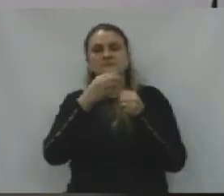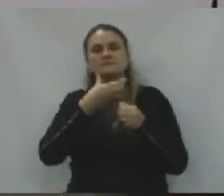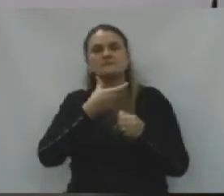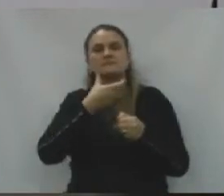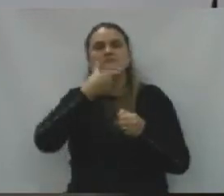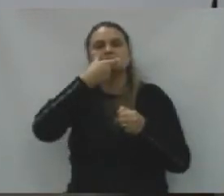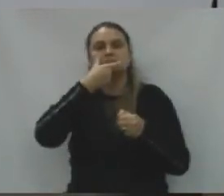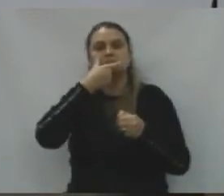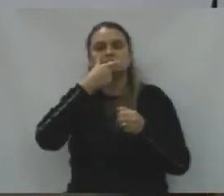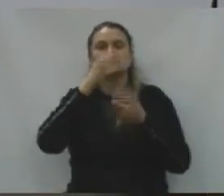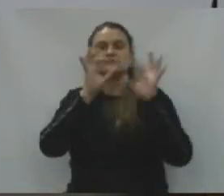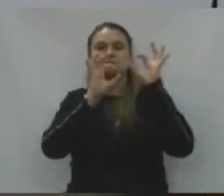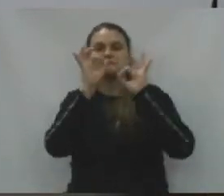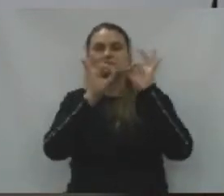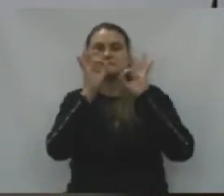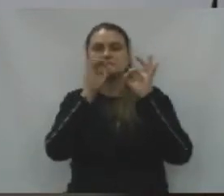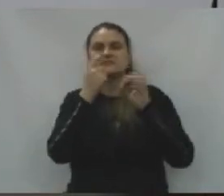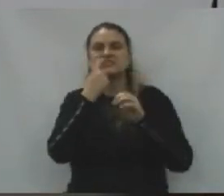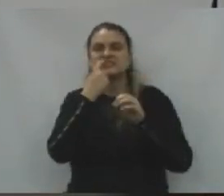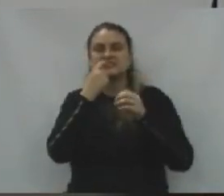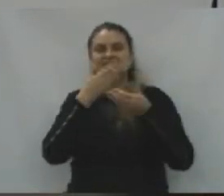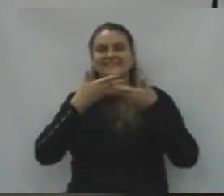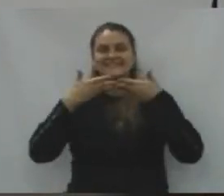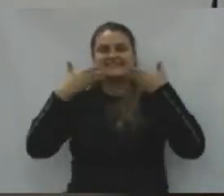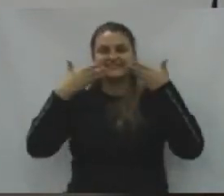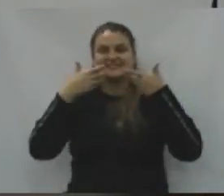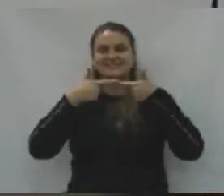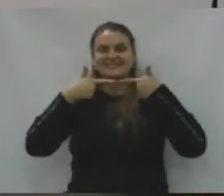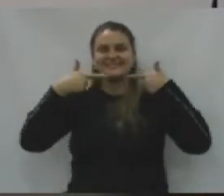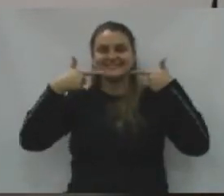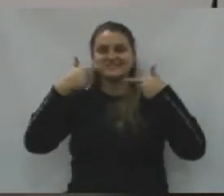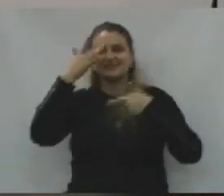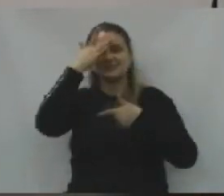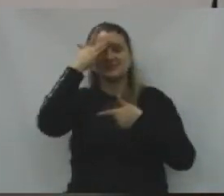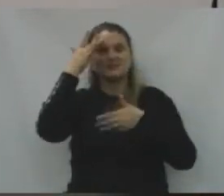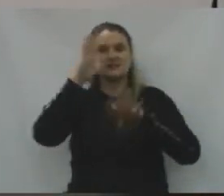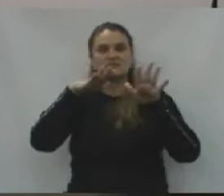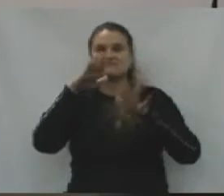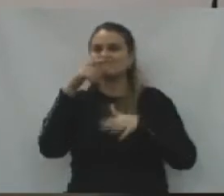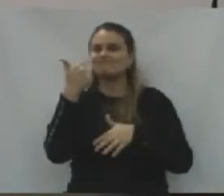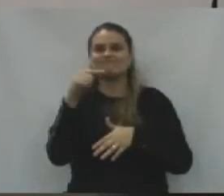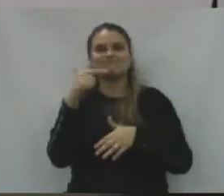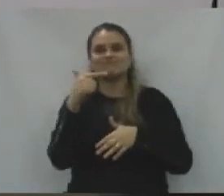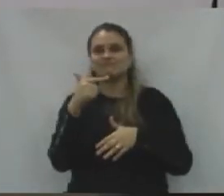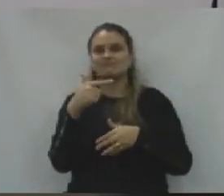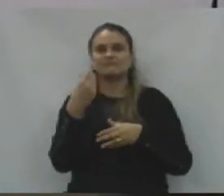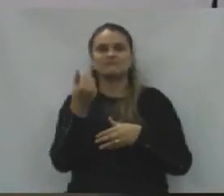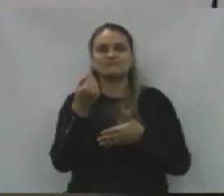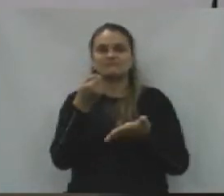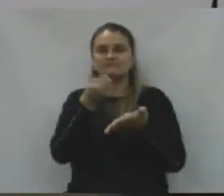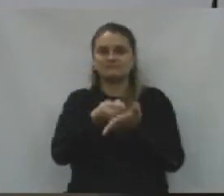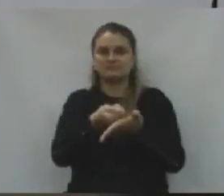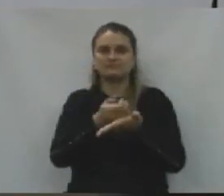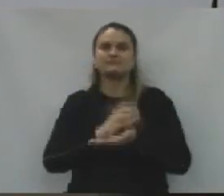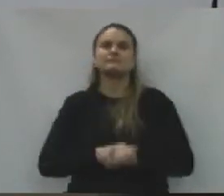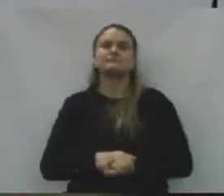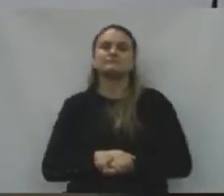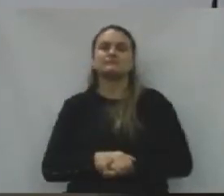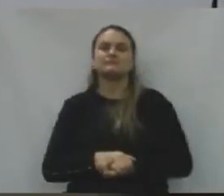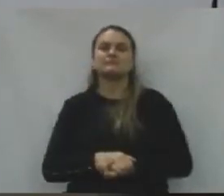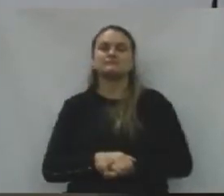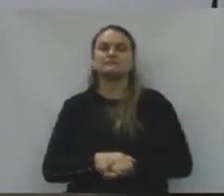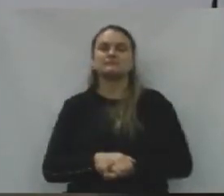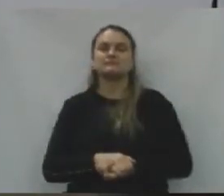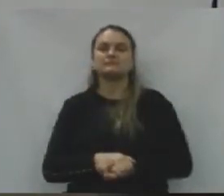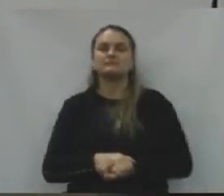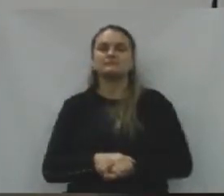próteses, recuperando, renovando, dando um sorriso a muitos que, às vezes, sequer teriam condições.